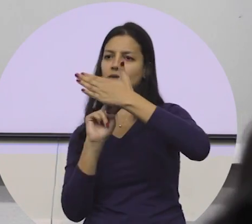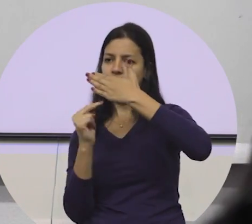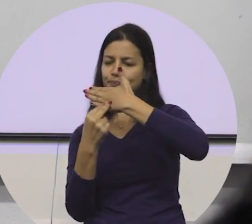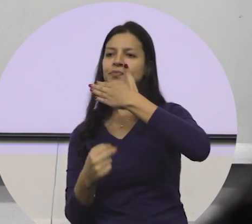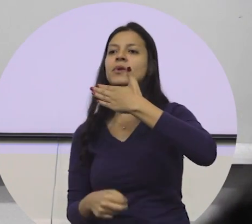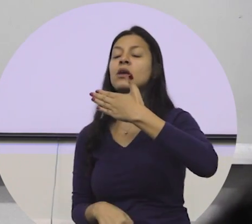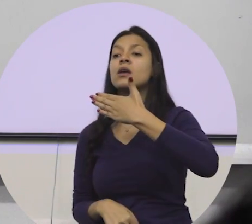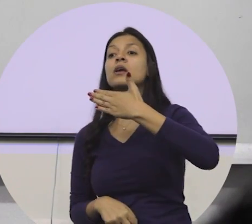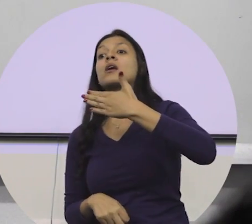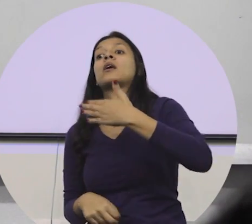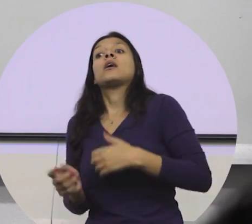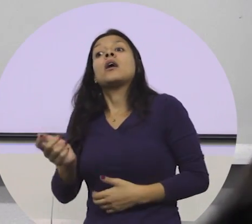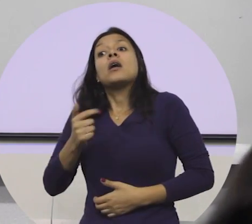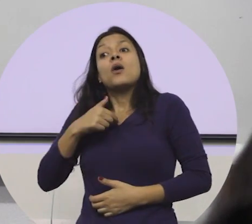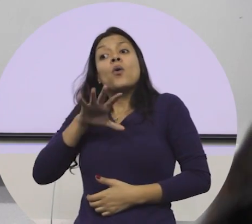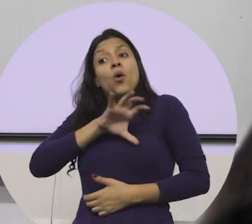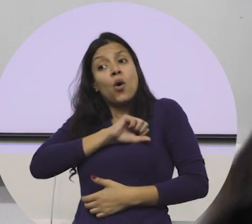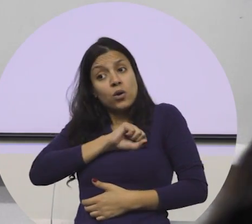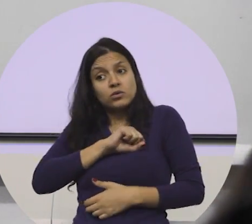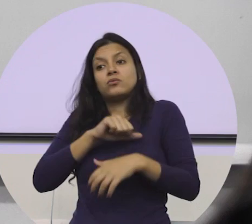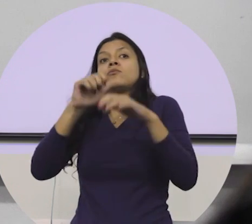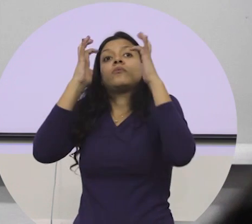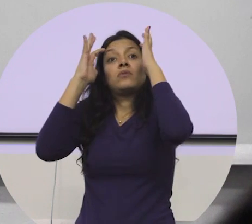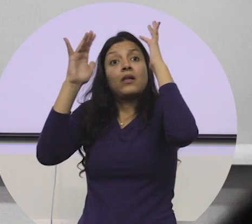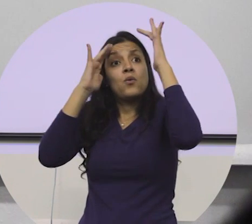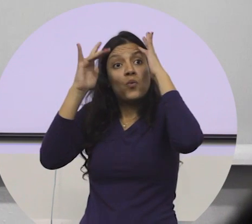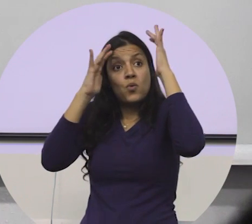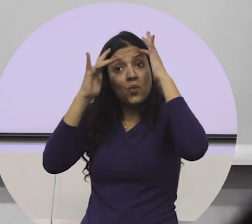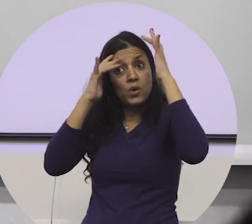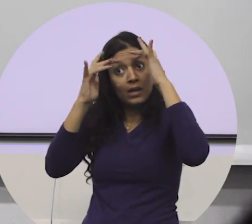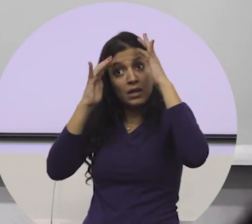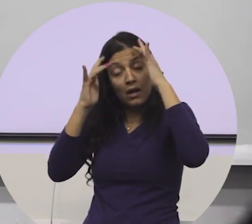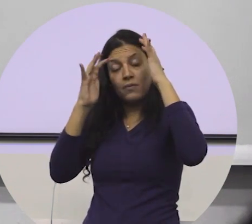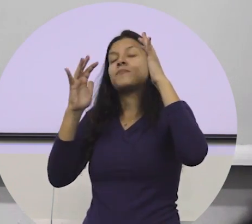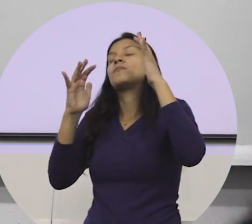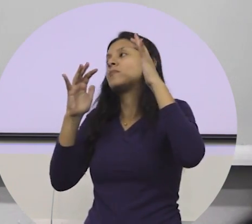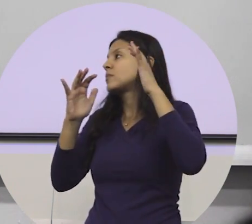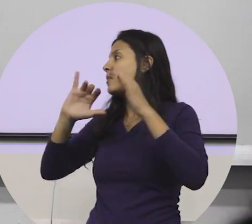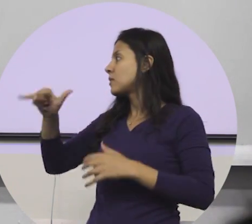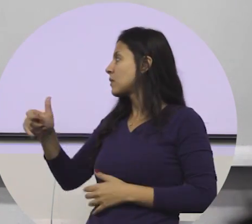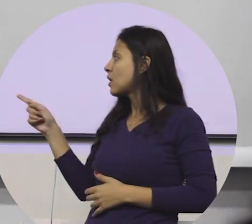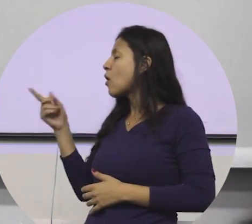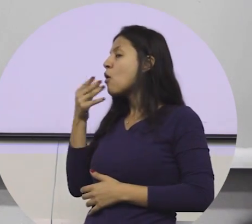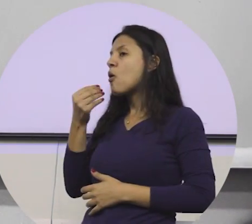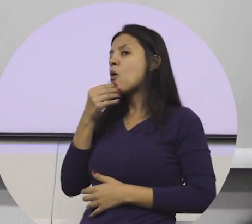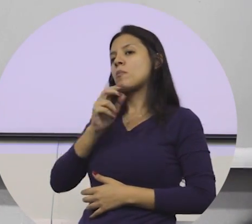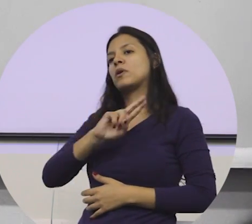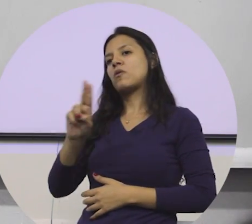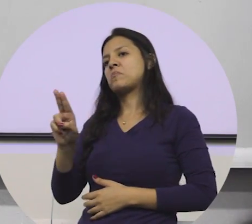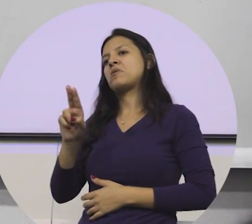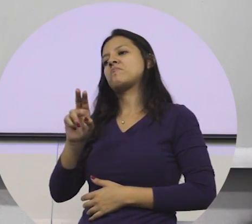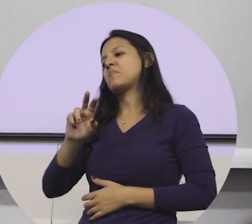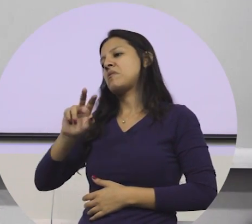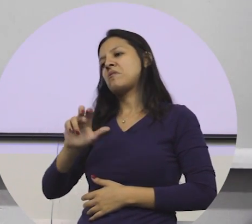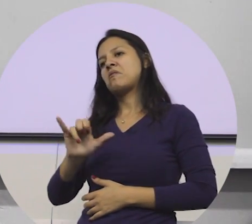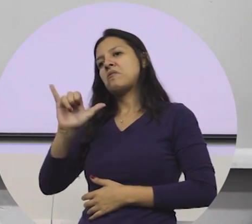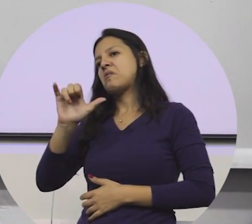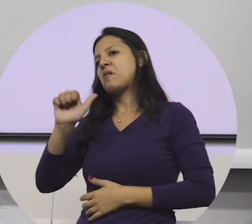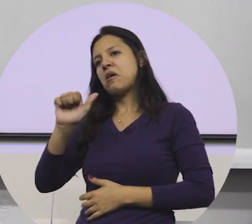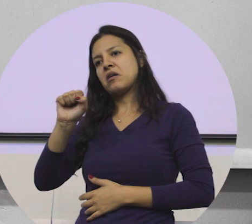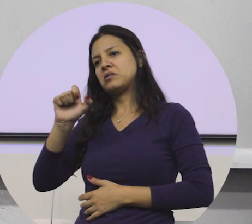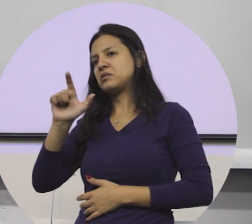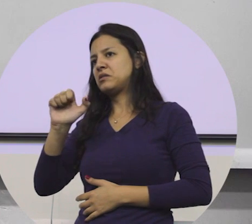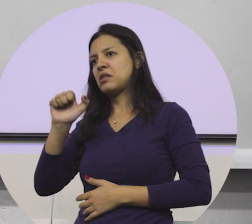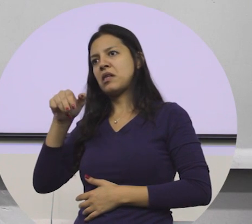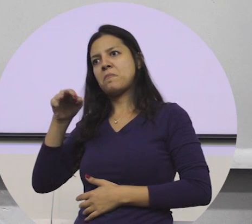teoria e usar um pouquinho o desdobramento dela, que é de um pesquisador chamado Jelmslev, e que ele vai fazer